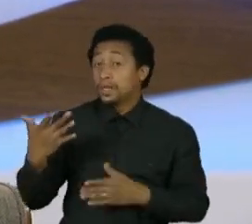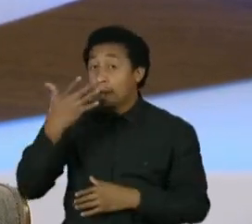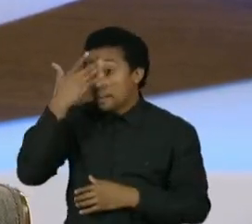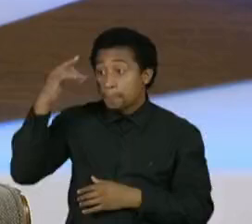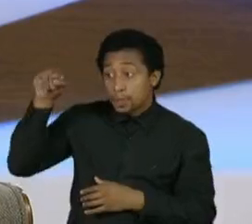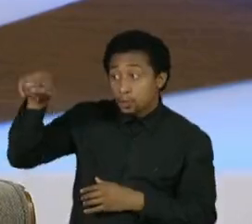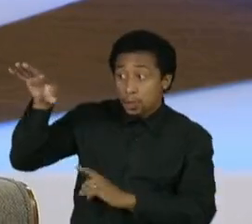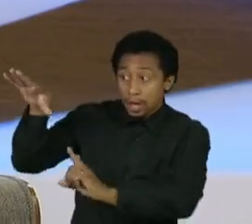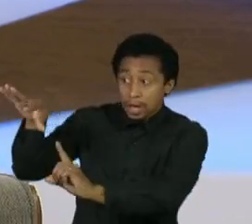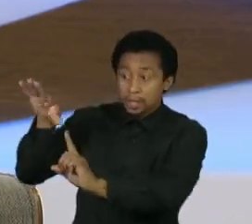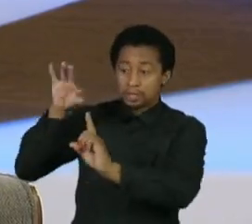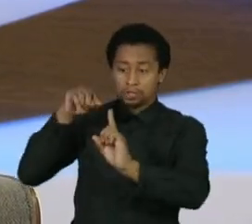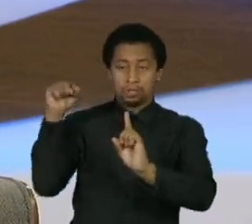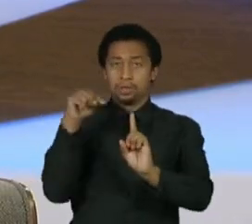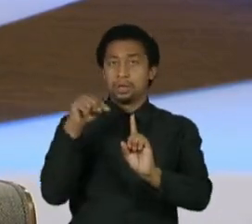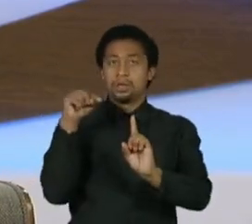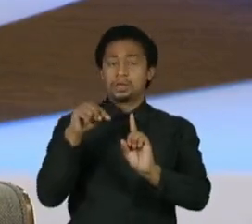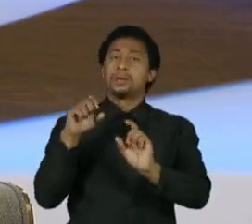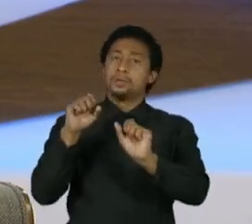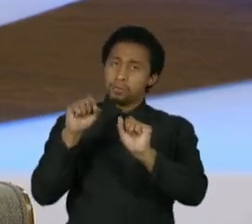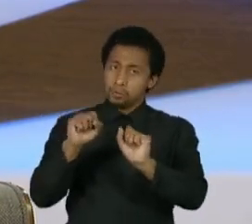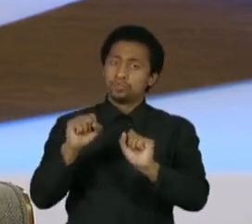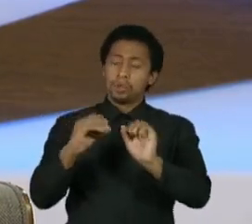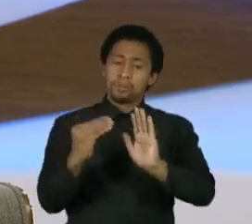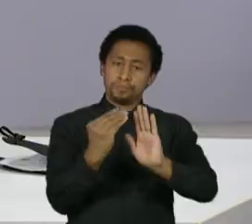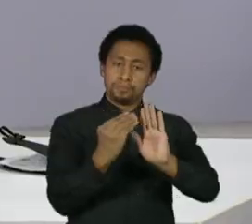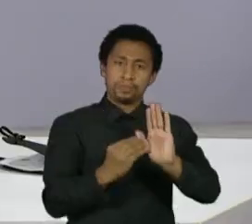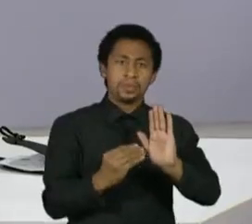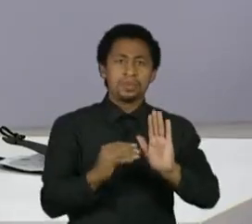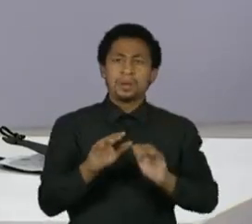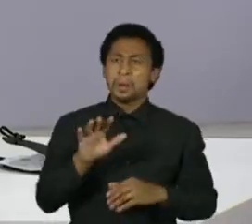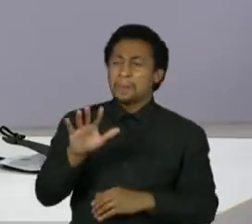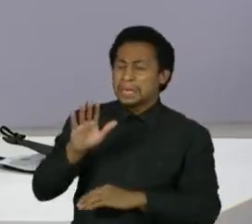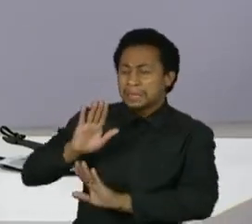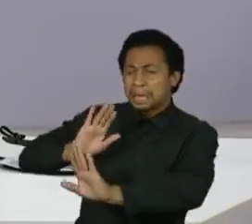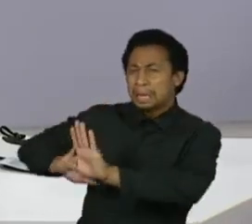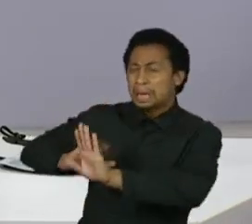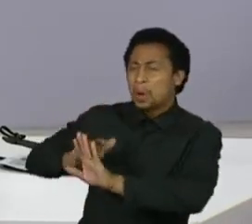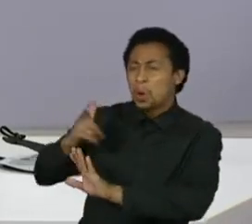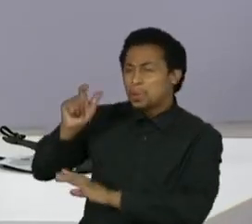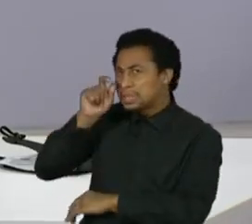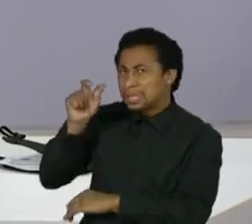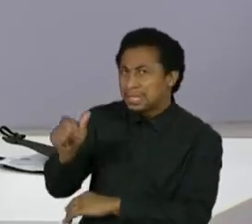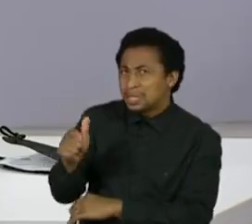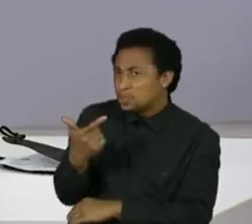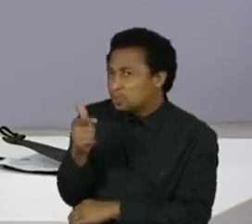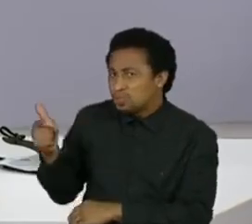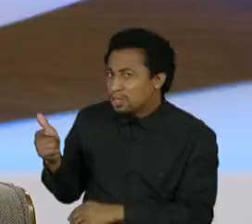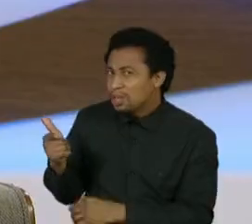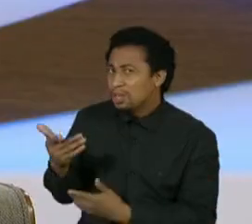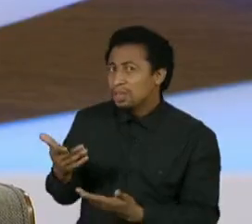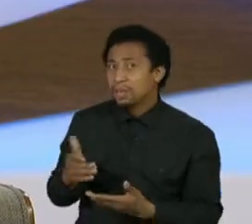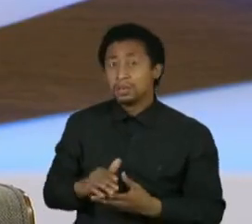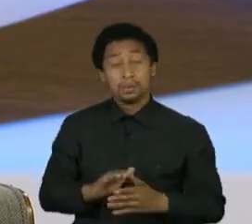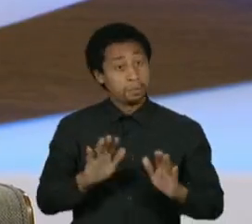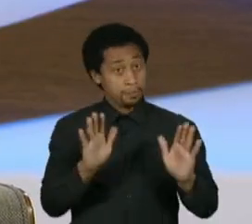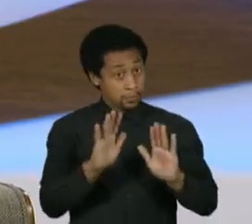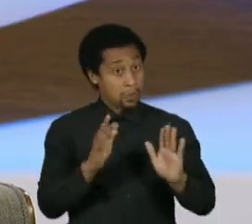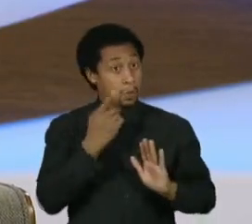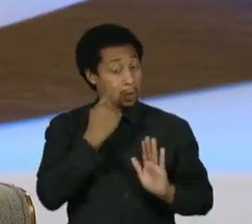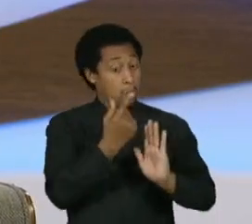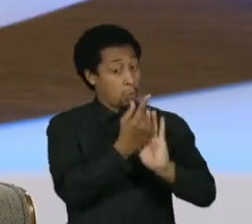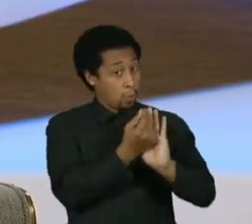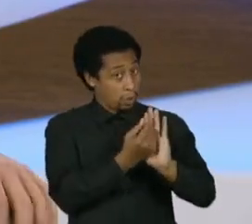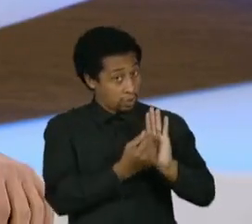uma norma e por algo que foi concebido pelo Congresso Nacional. Mas não tinha outra finalidade essa emenda? Para que Essa há emenda uma não tinha outra atribuição do finalidade? relator geral do orçamento nas discussões